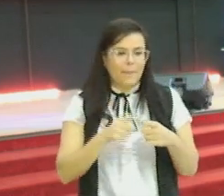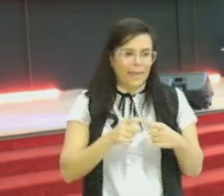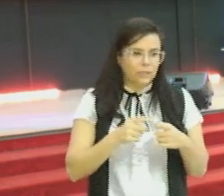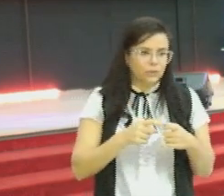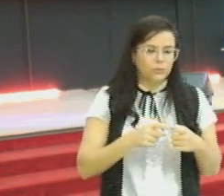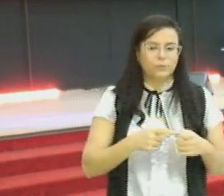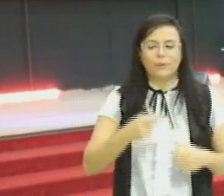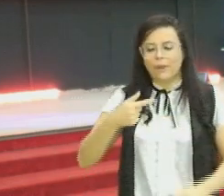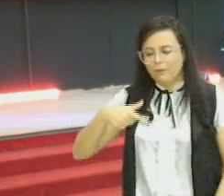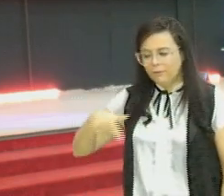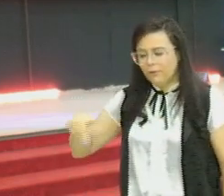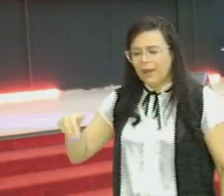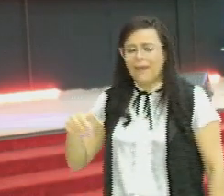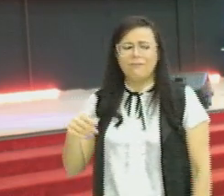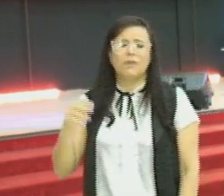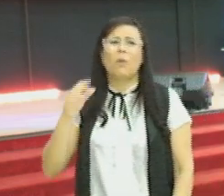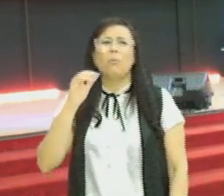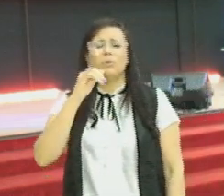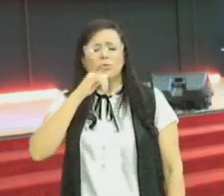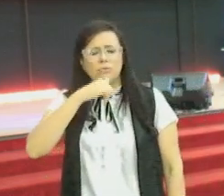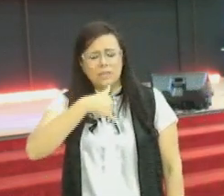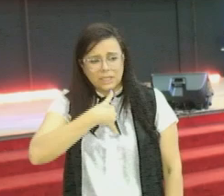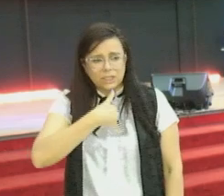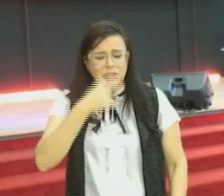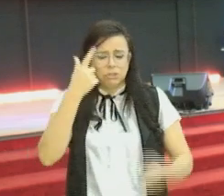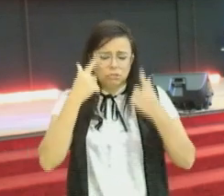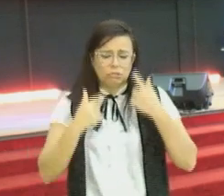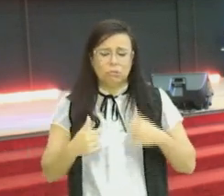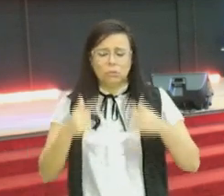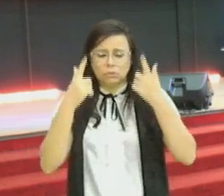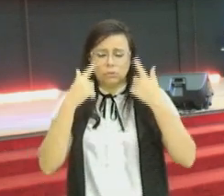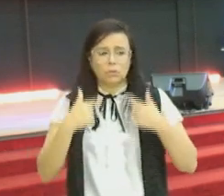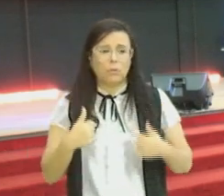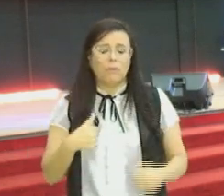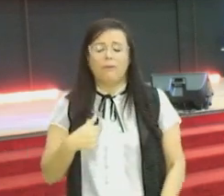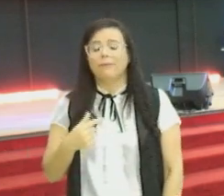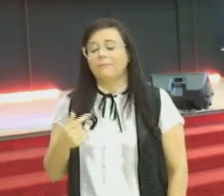consegui sarar a sua alma.